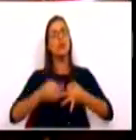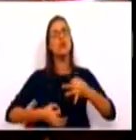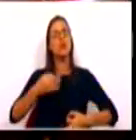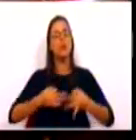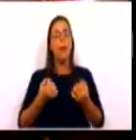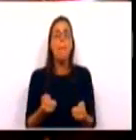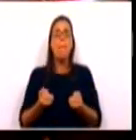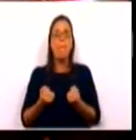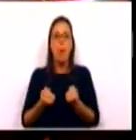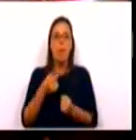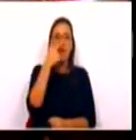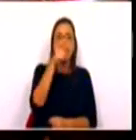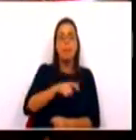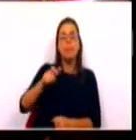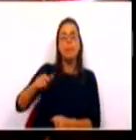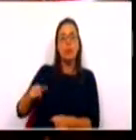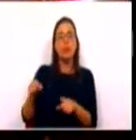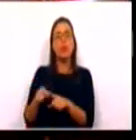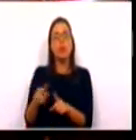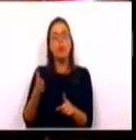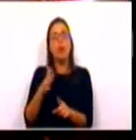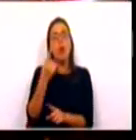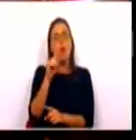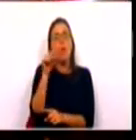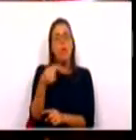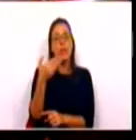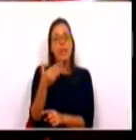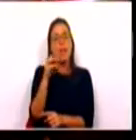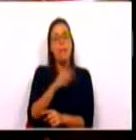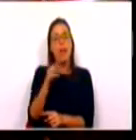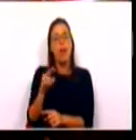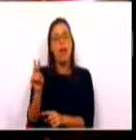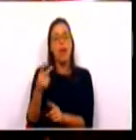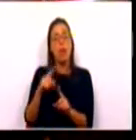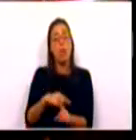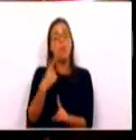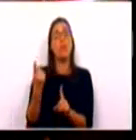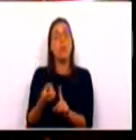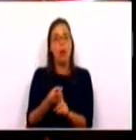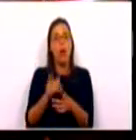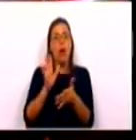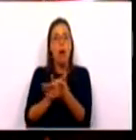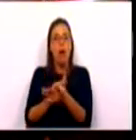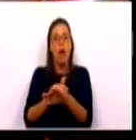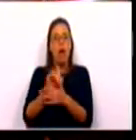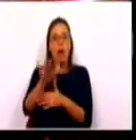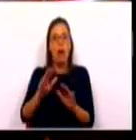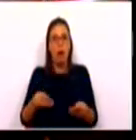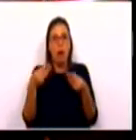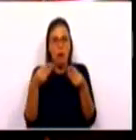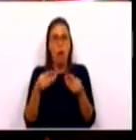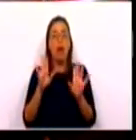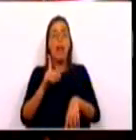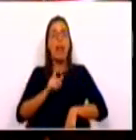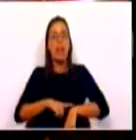Justiça poupar aos contribuintes cerca de 1,7 milhões de euros por ano em correspondência postal, para além